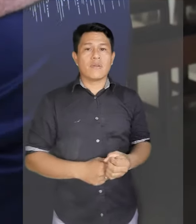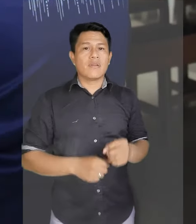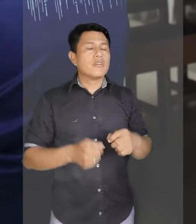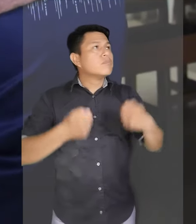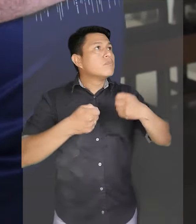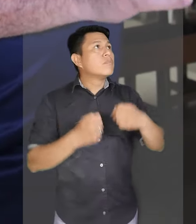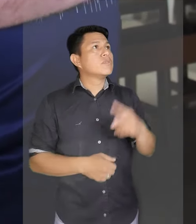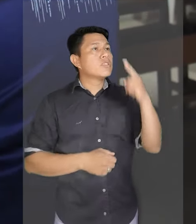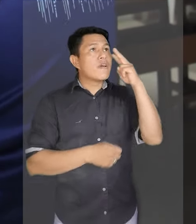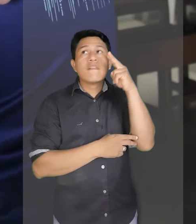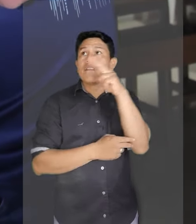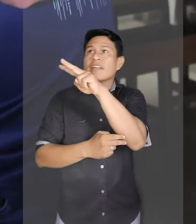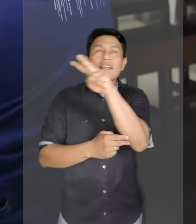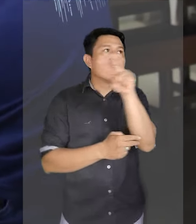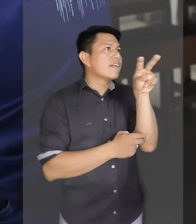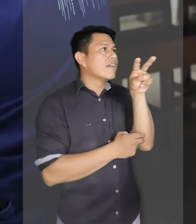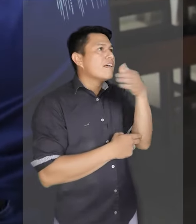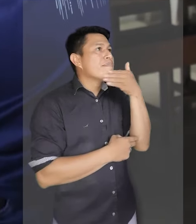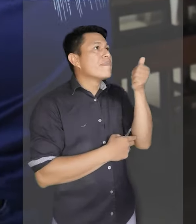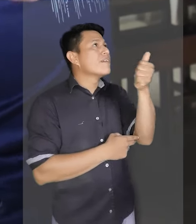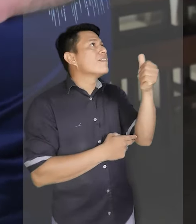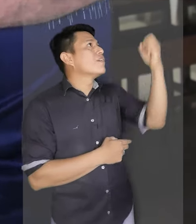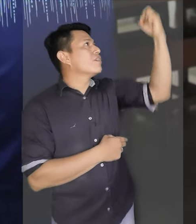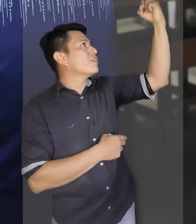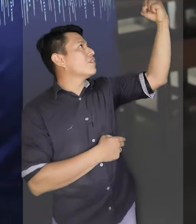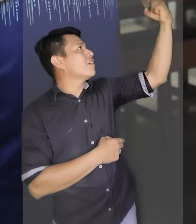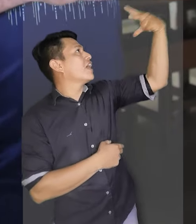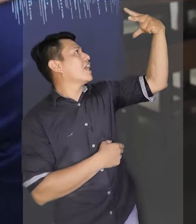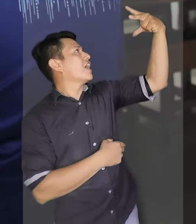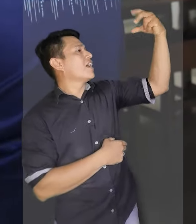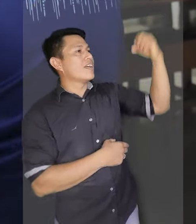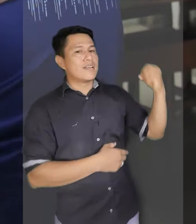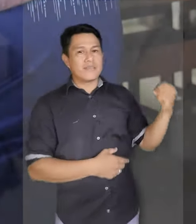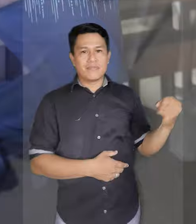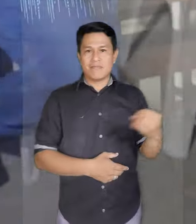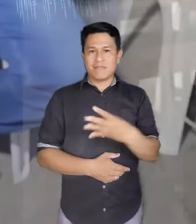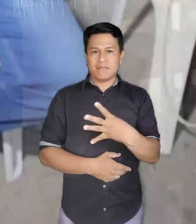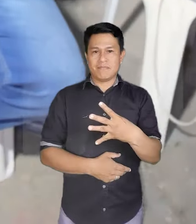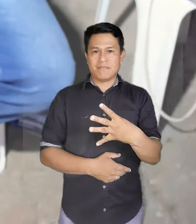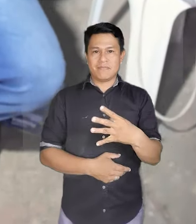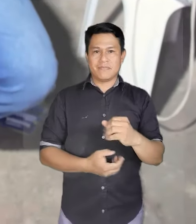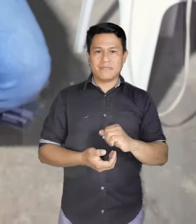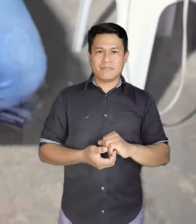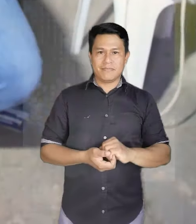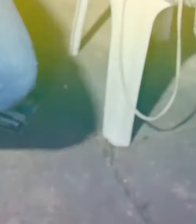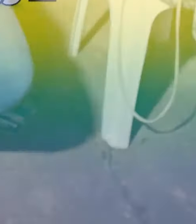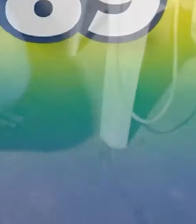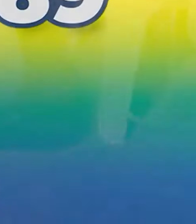você vai ver uma rua com lâmpada LED, lâmpadas novas,